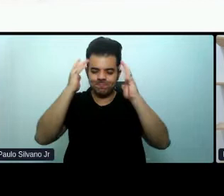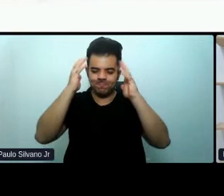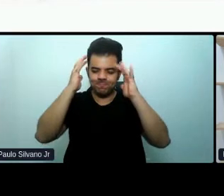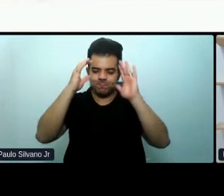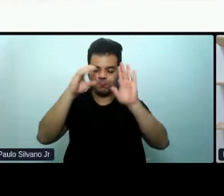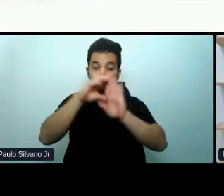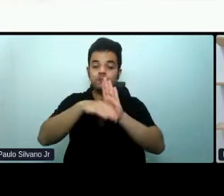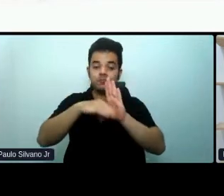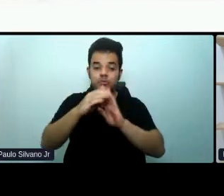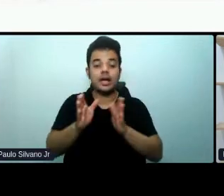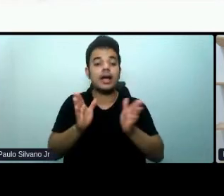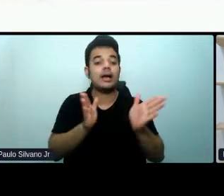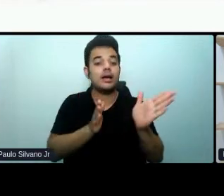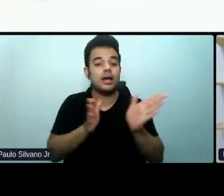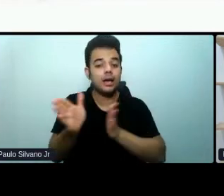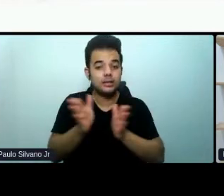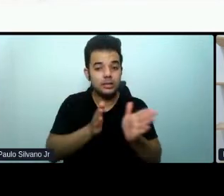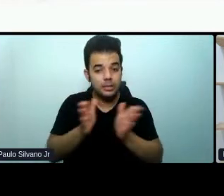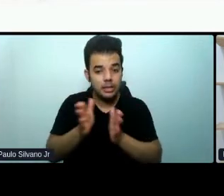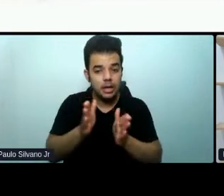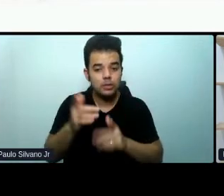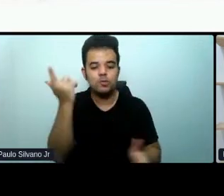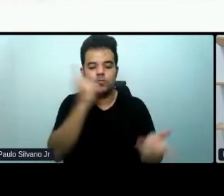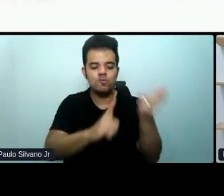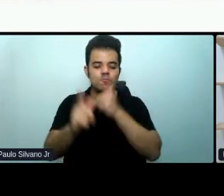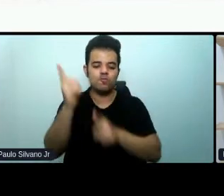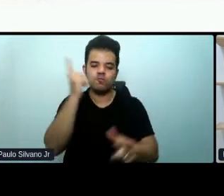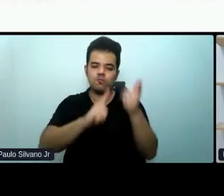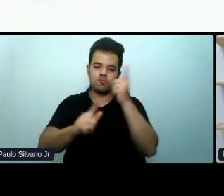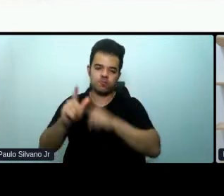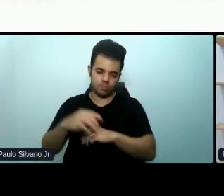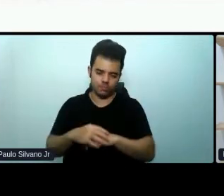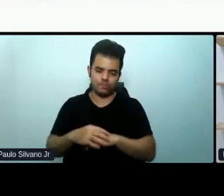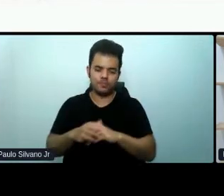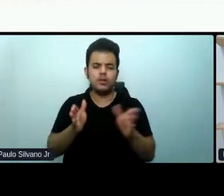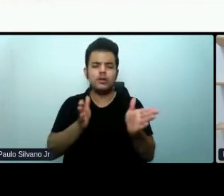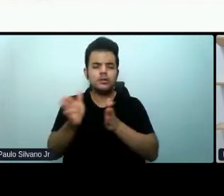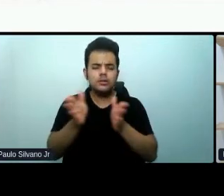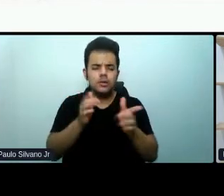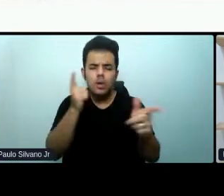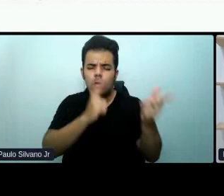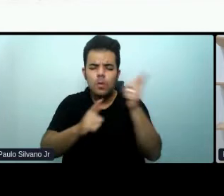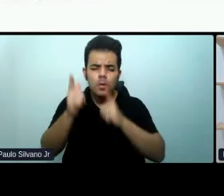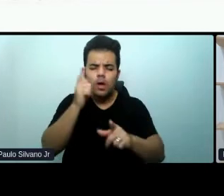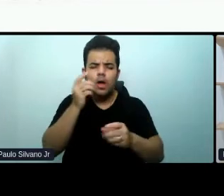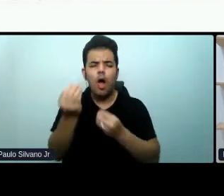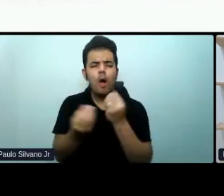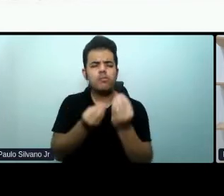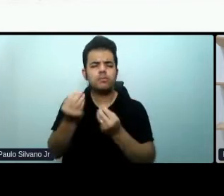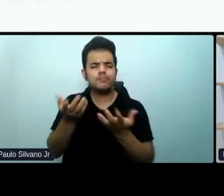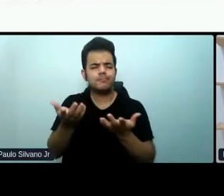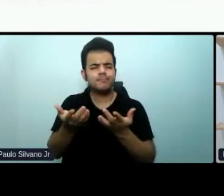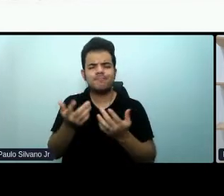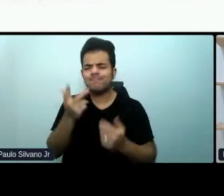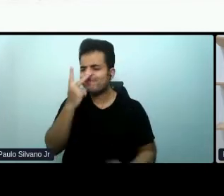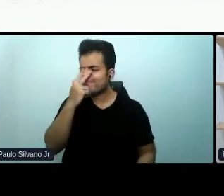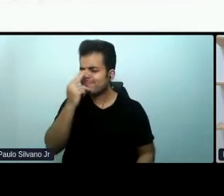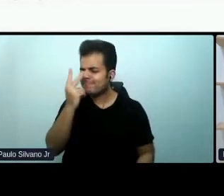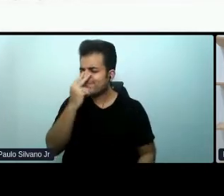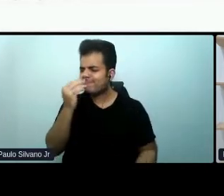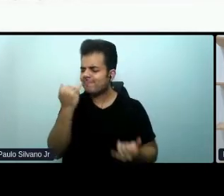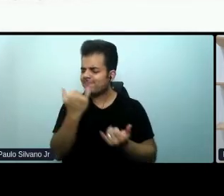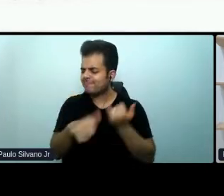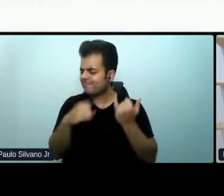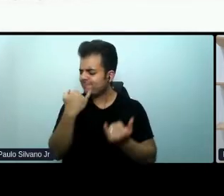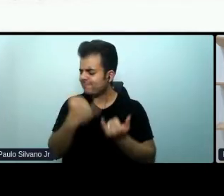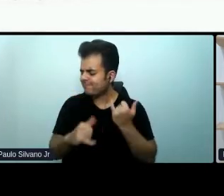chama acessibilidade funcional, que vamos dizer que é algo parecido com